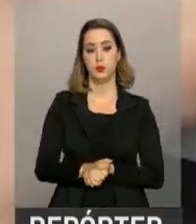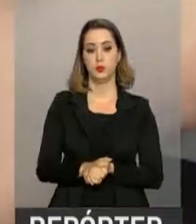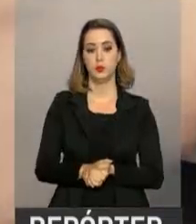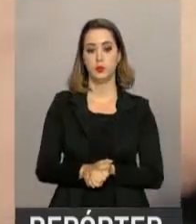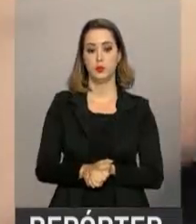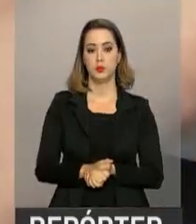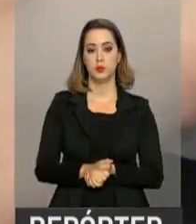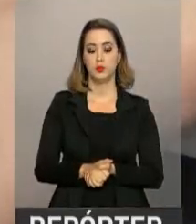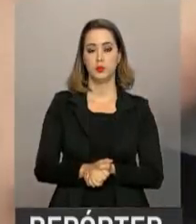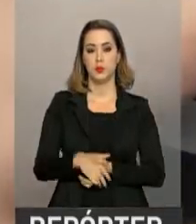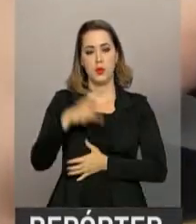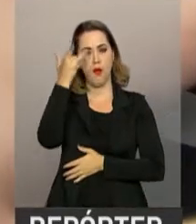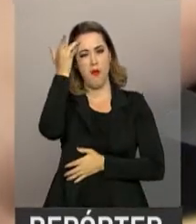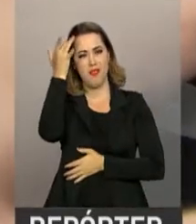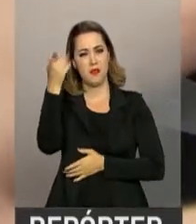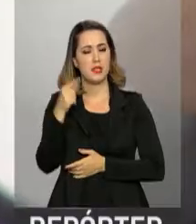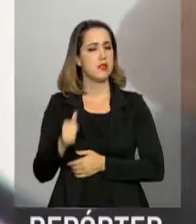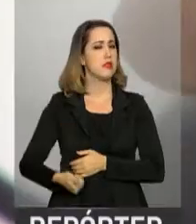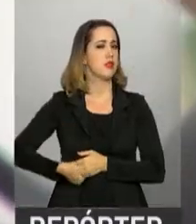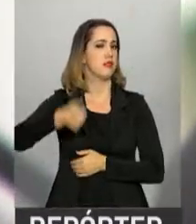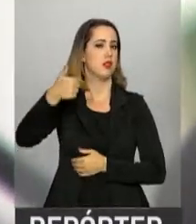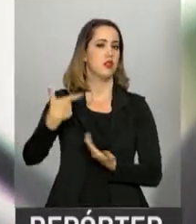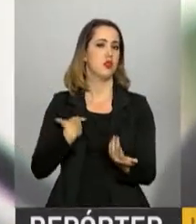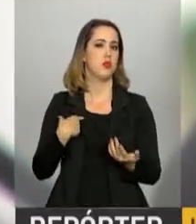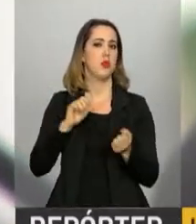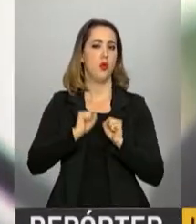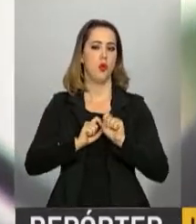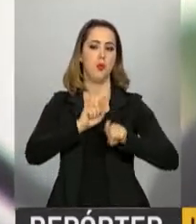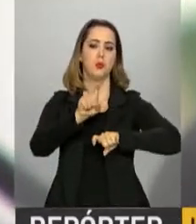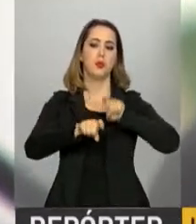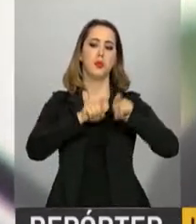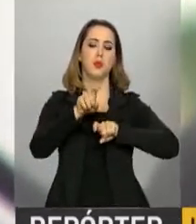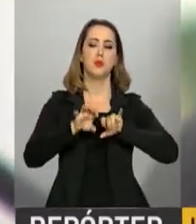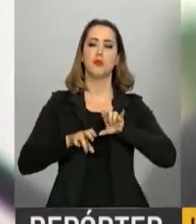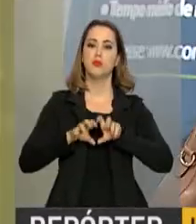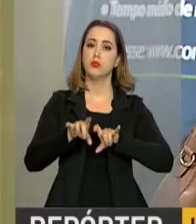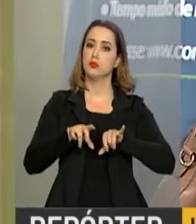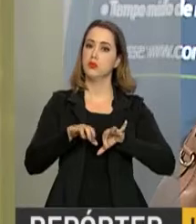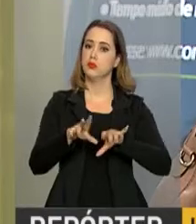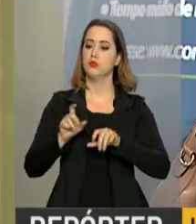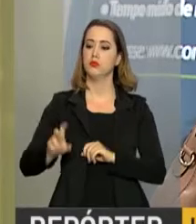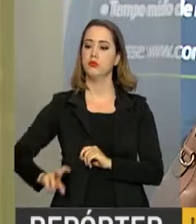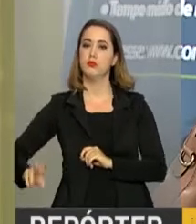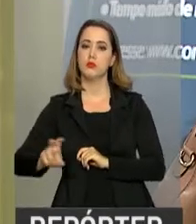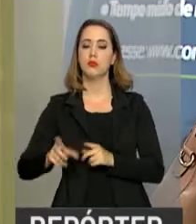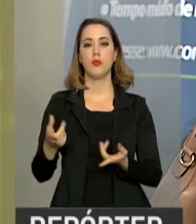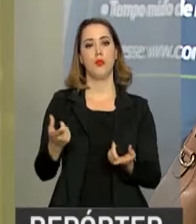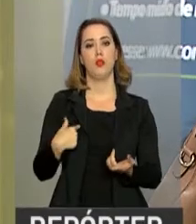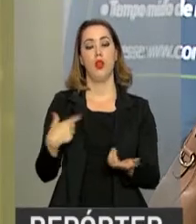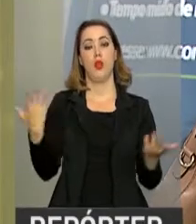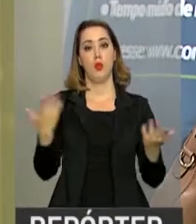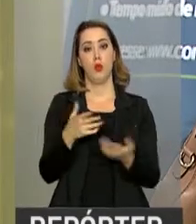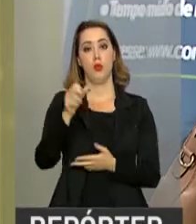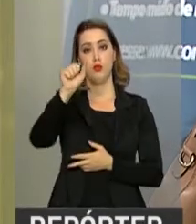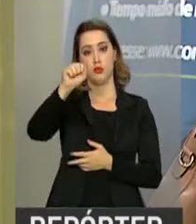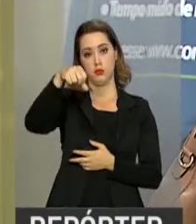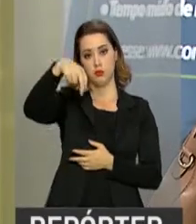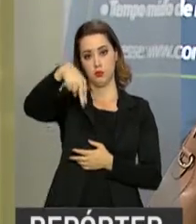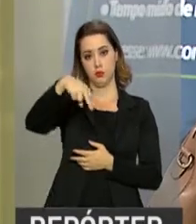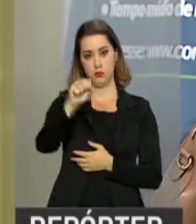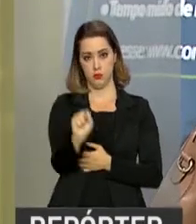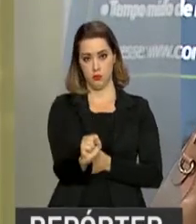A comodidade mais próxima da mão, no caso do toque no mouse do computador, é que a Agência Nacional de Saúde